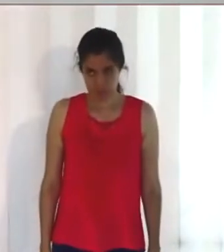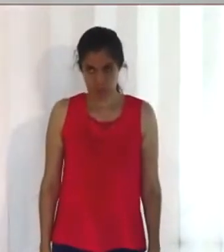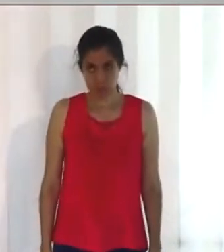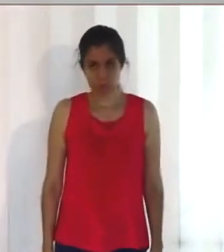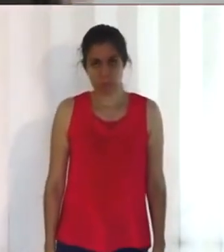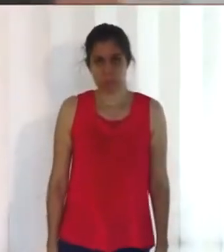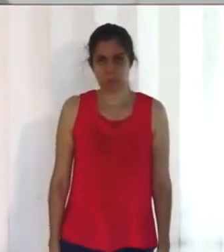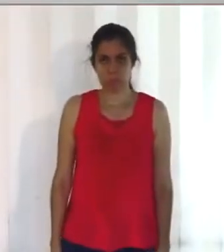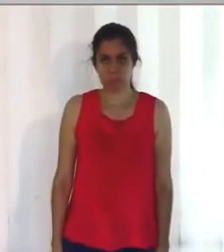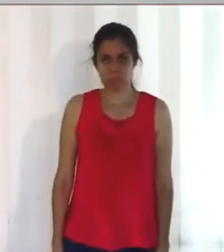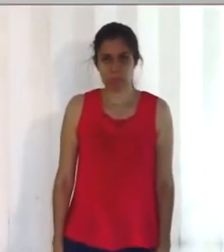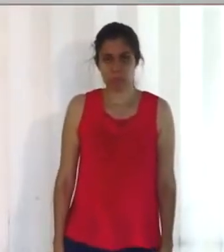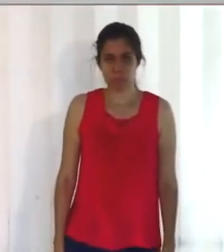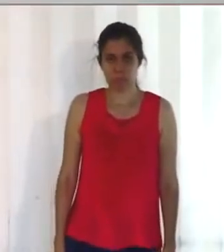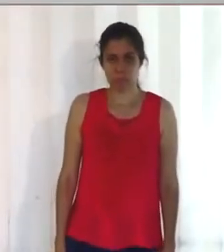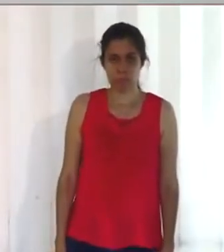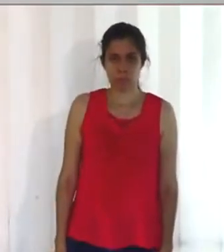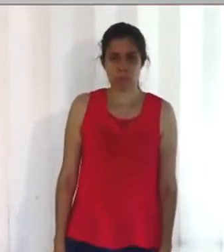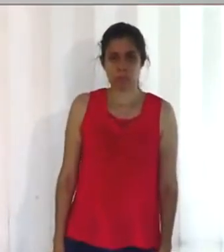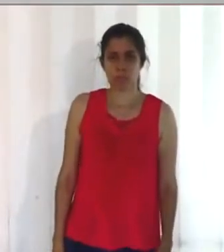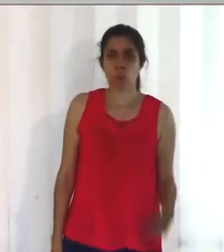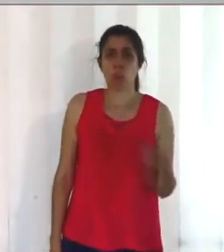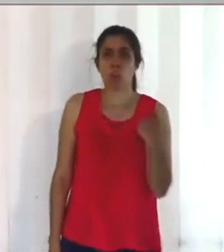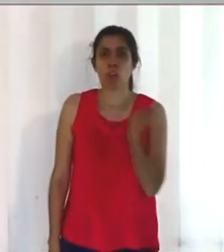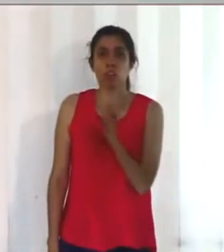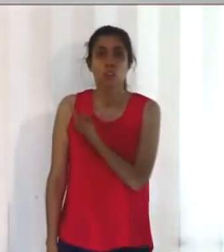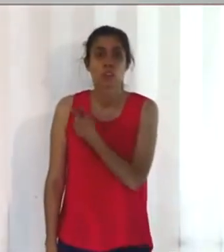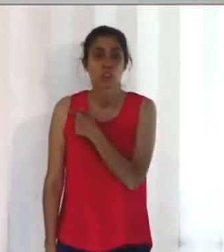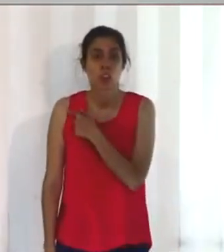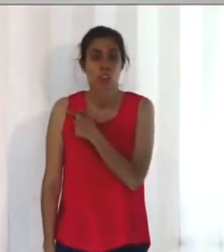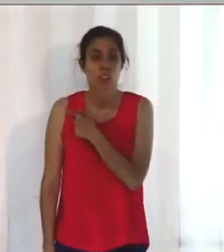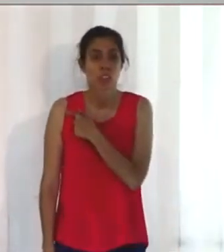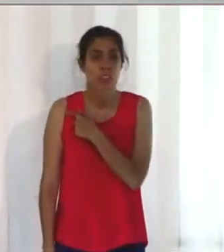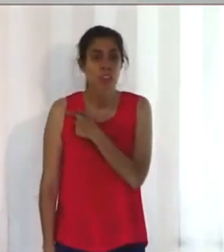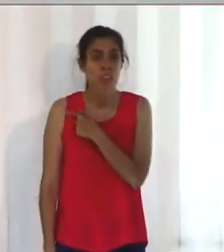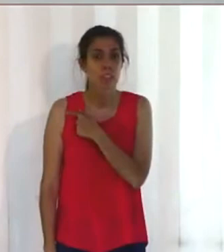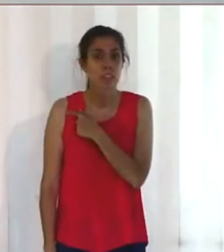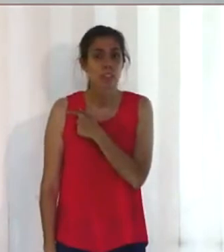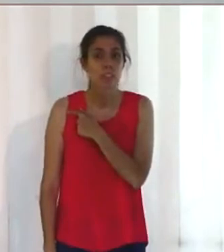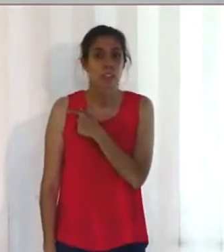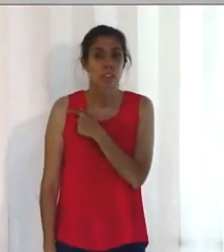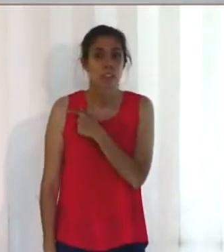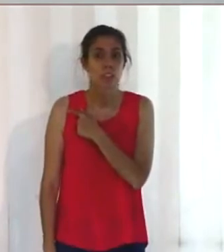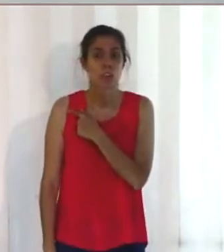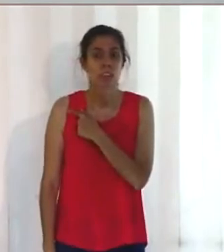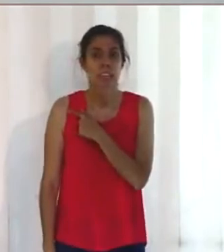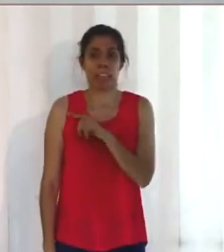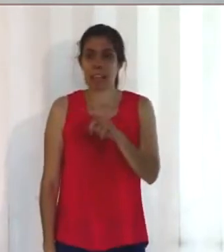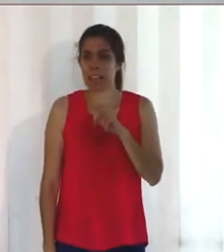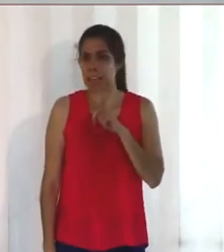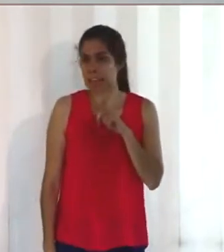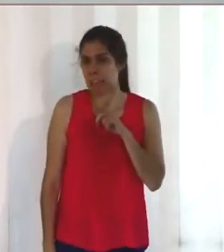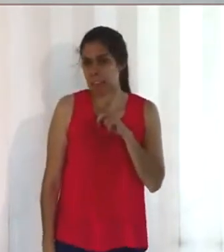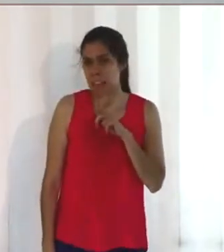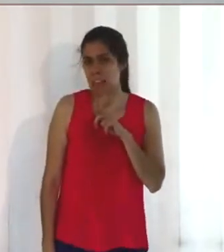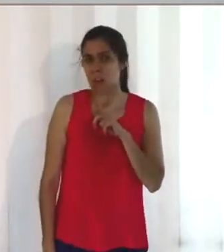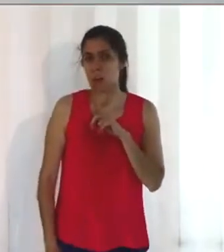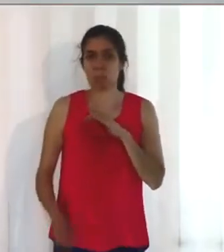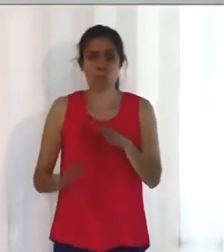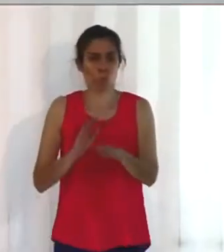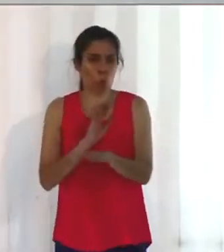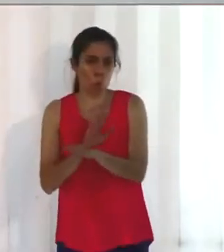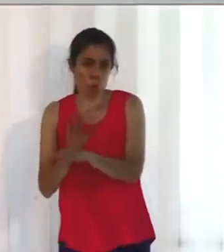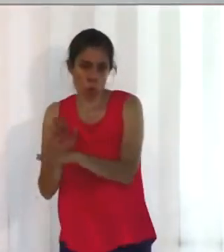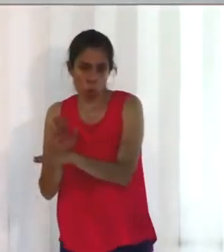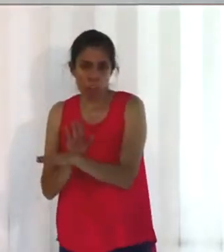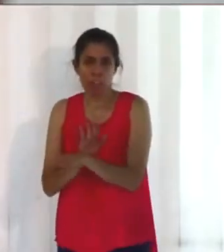um governo qualquer disser, não precisa mais usar máscara, e então nós vamos tirar aquela máscara, jogar longe, pisar